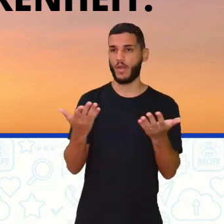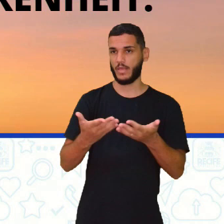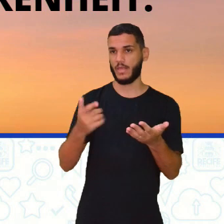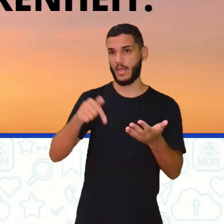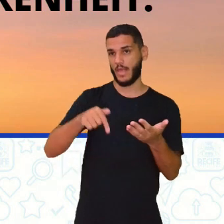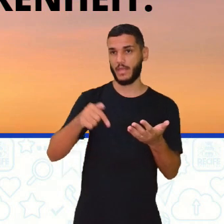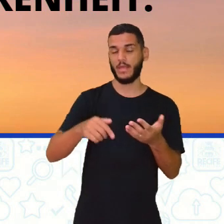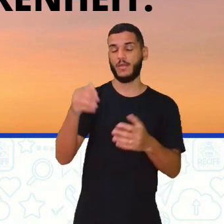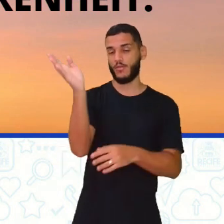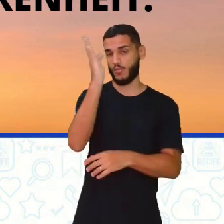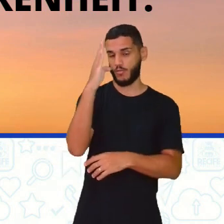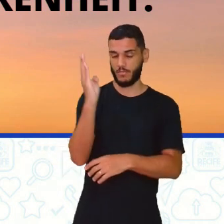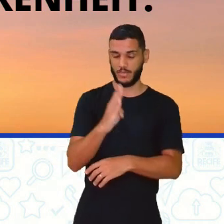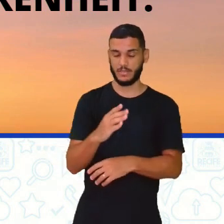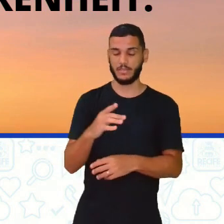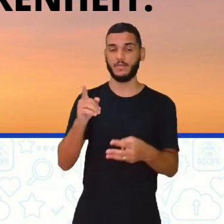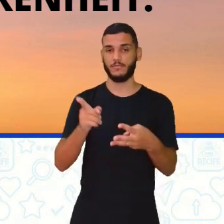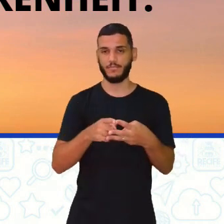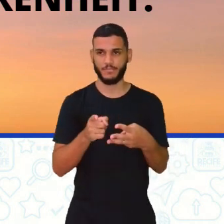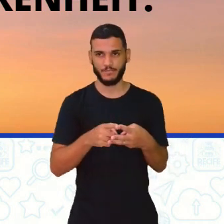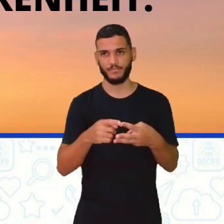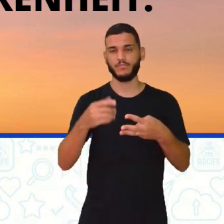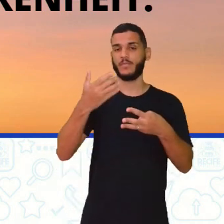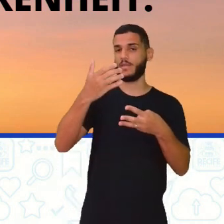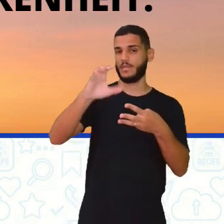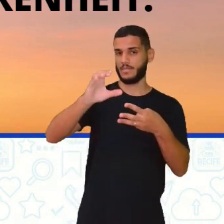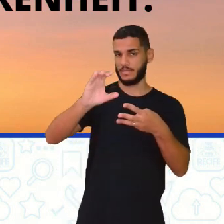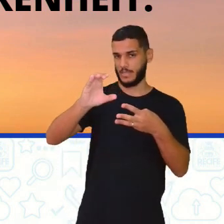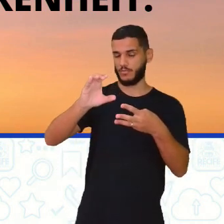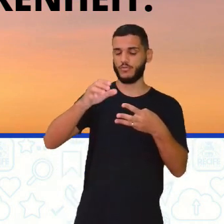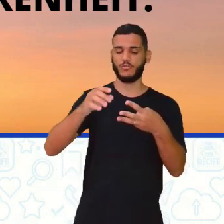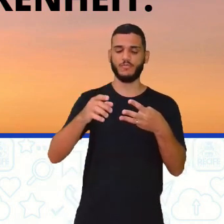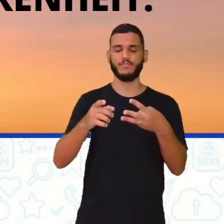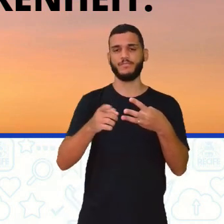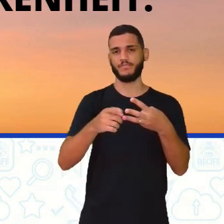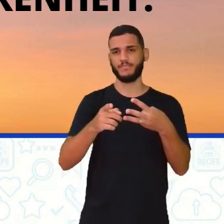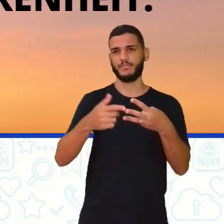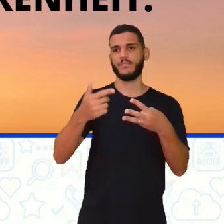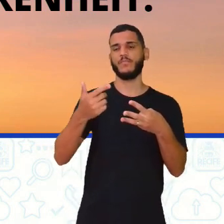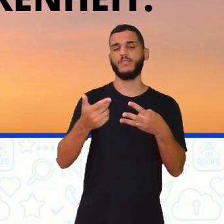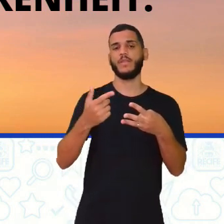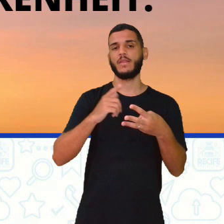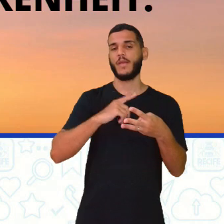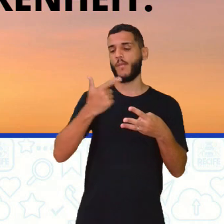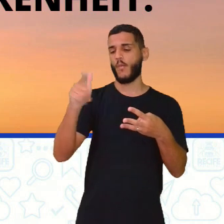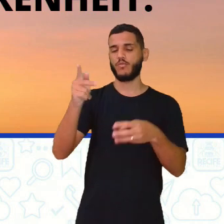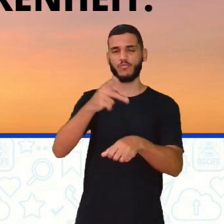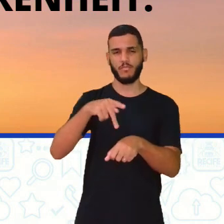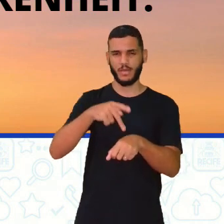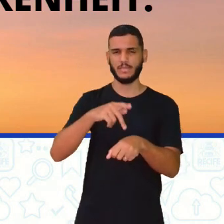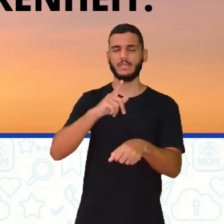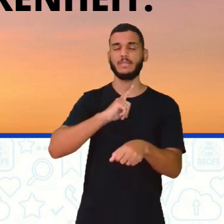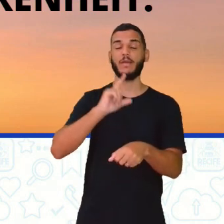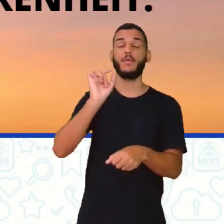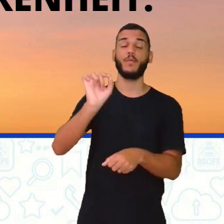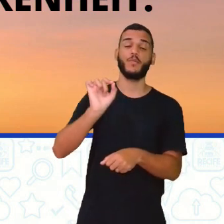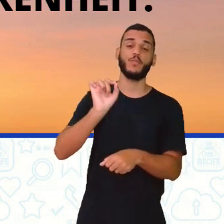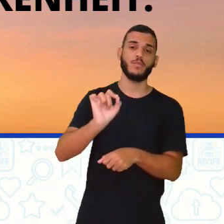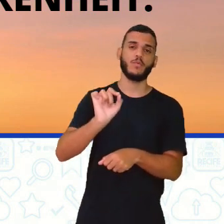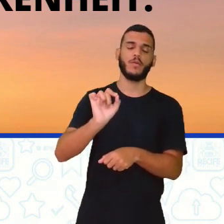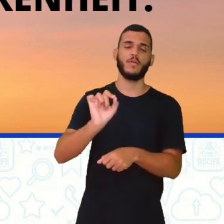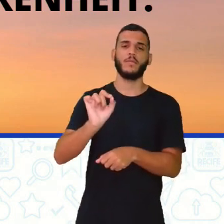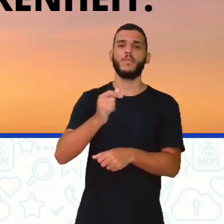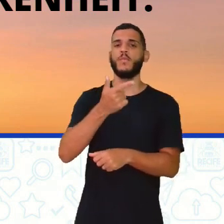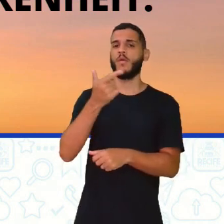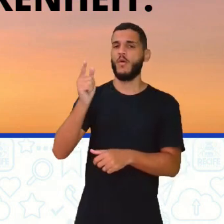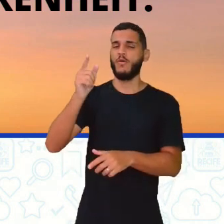Brasil, a representação aí em Celsius. Mas aí a gente vê em outros países que apresenta também